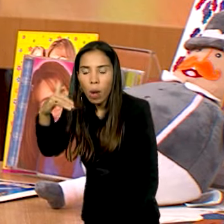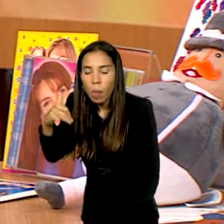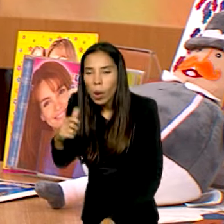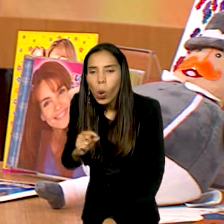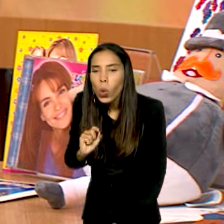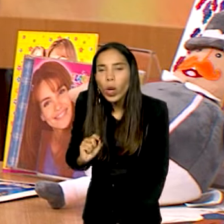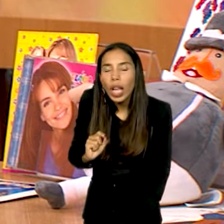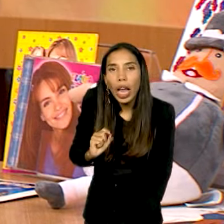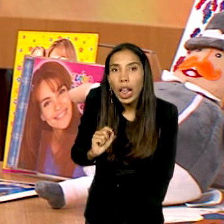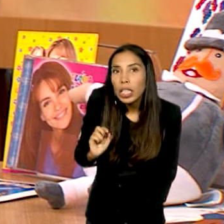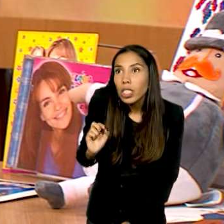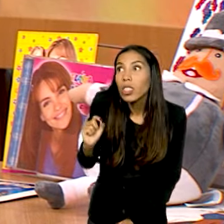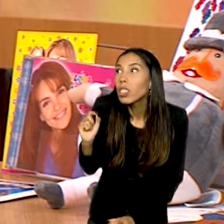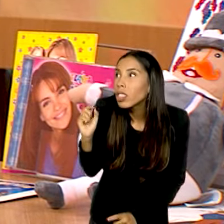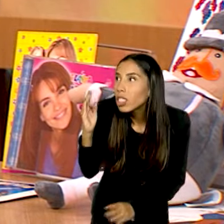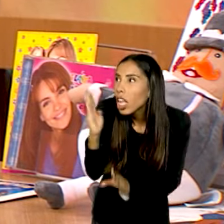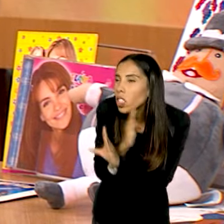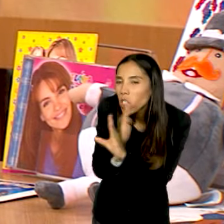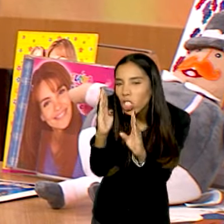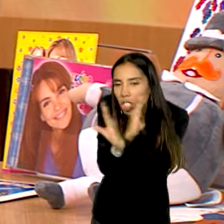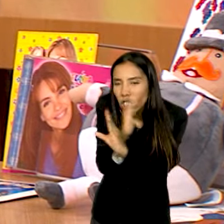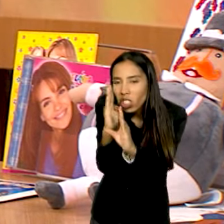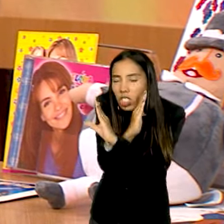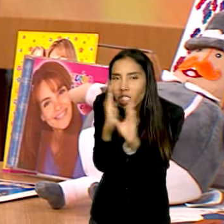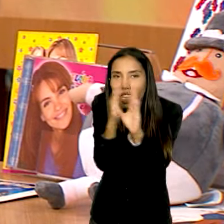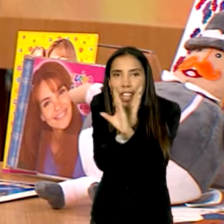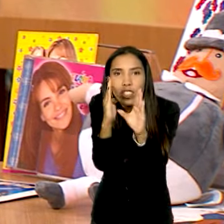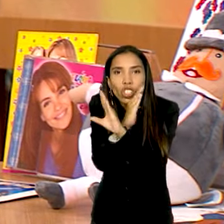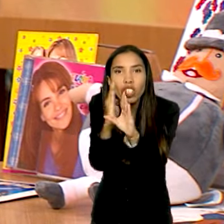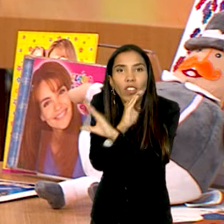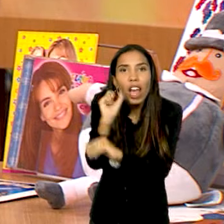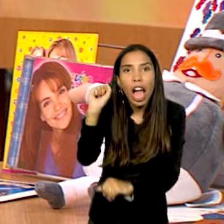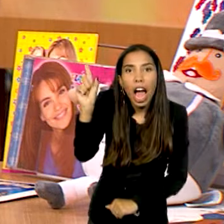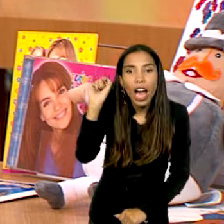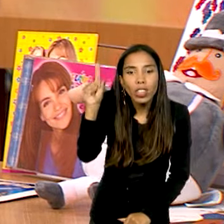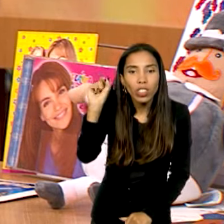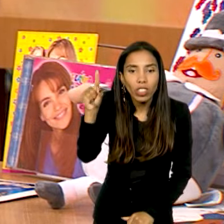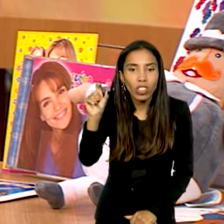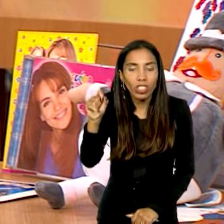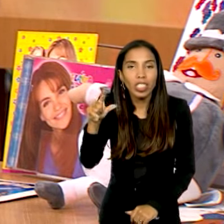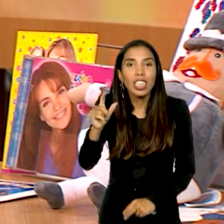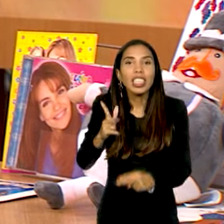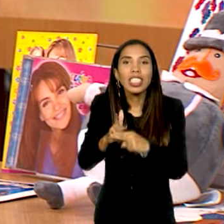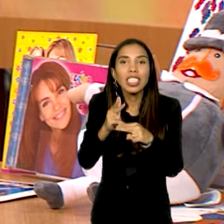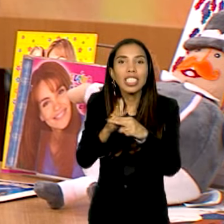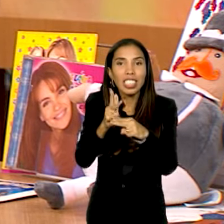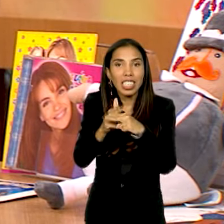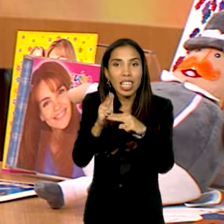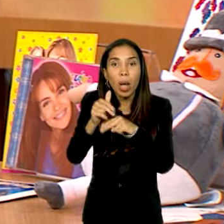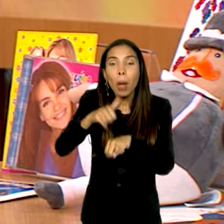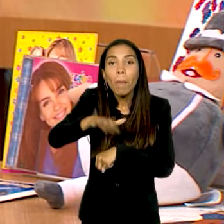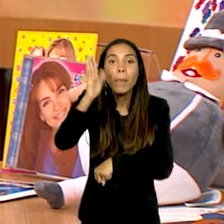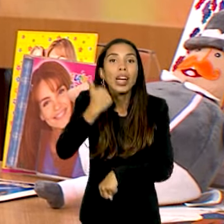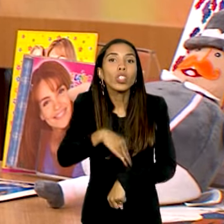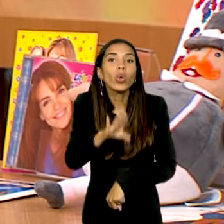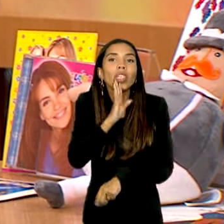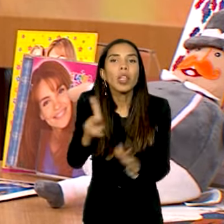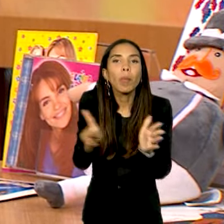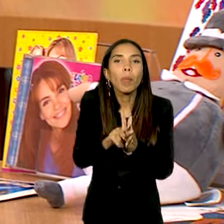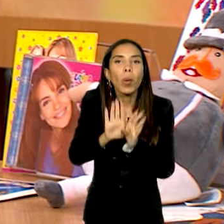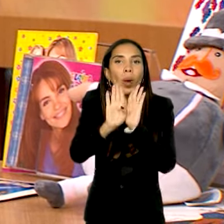A história de Flávia Lins e Silva que virou série. A gente está falando da série da TV, de TV mais conhecida das